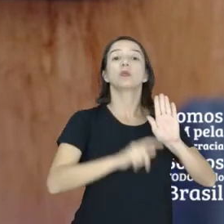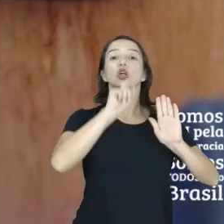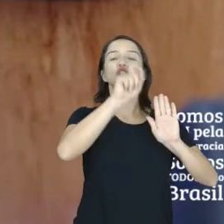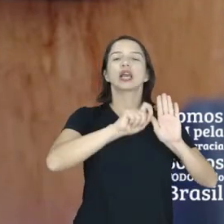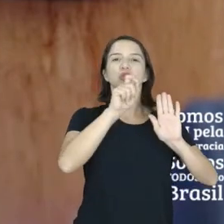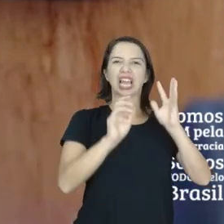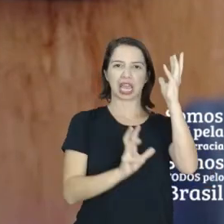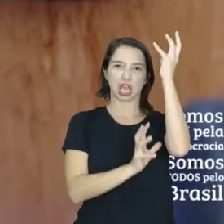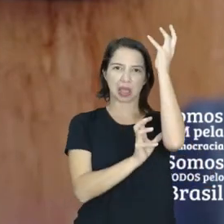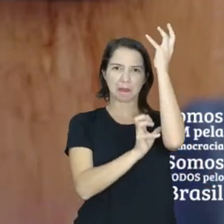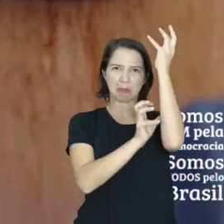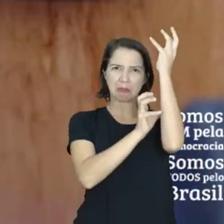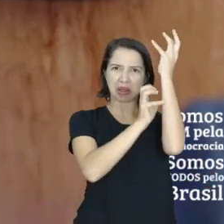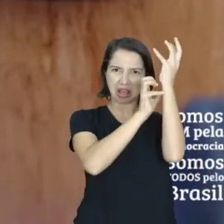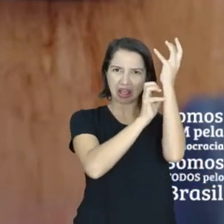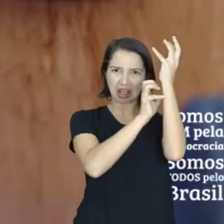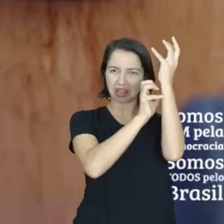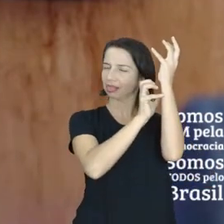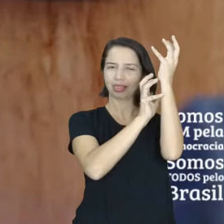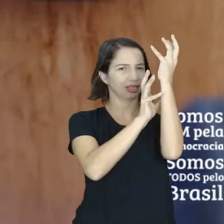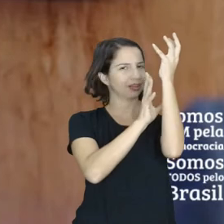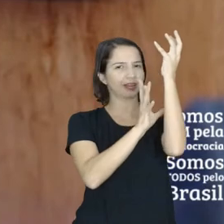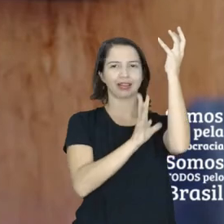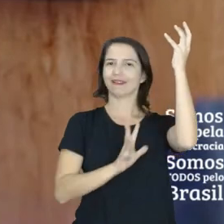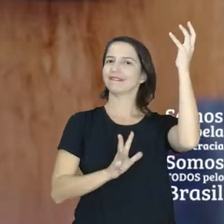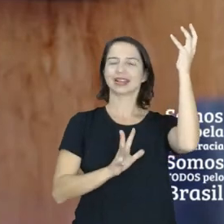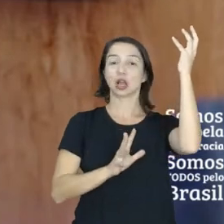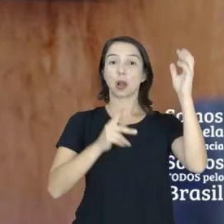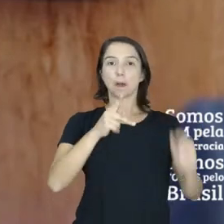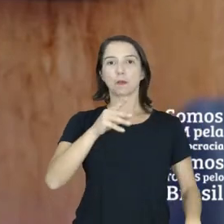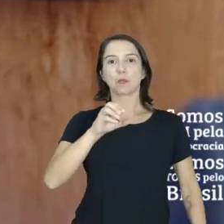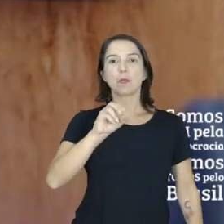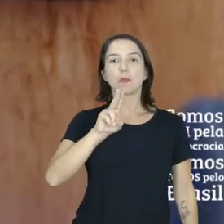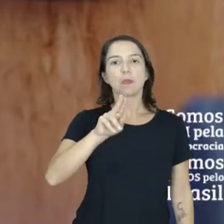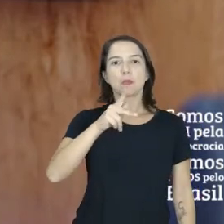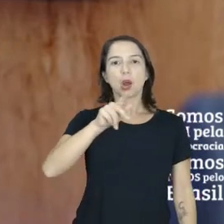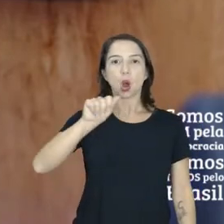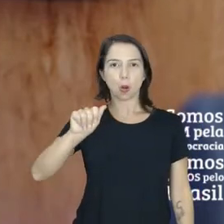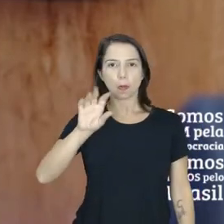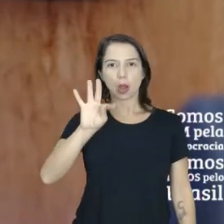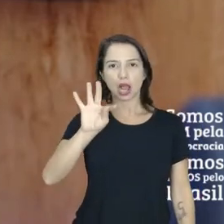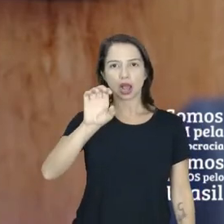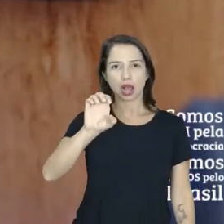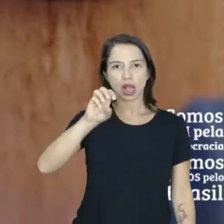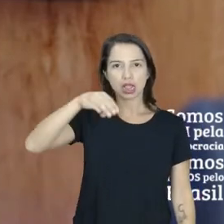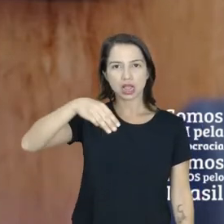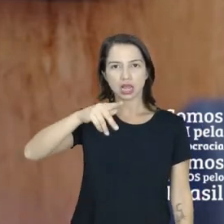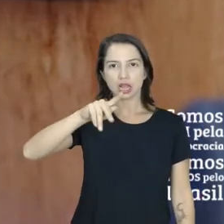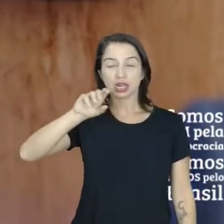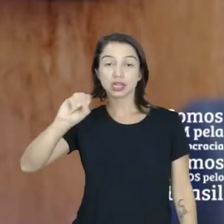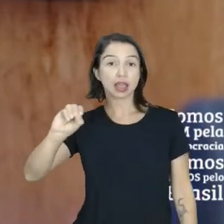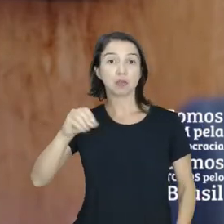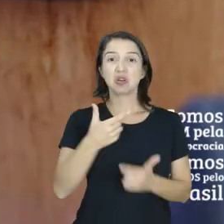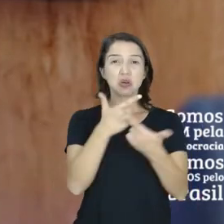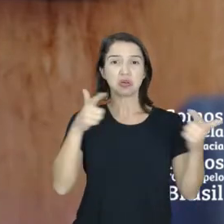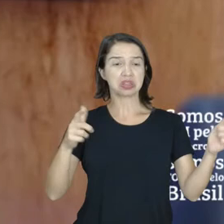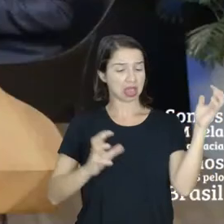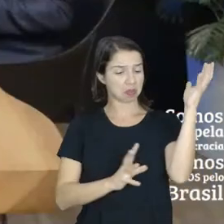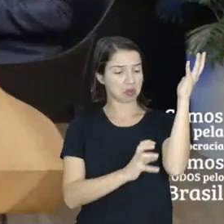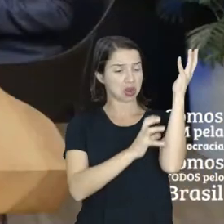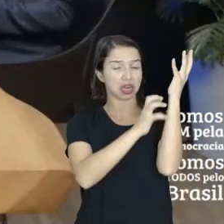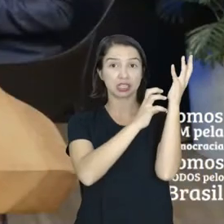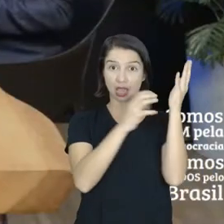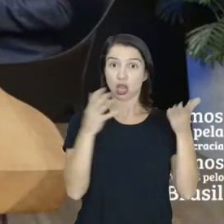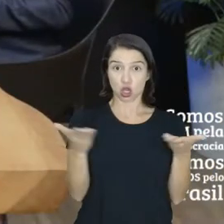todo mundo gosta do poupa-tempo? Porque não tem burocracia. E hoje, com tecnologia, Você é